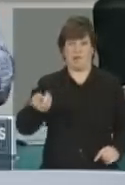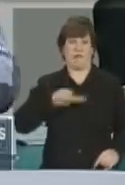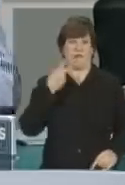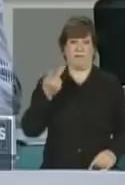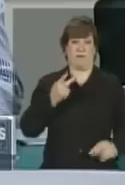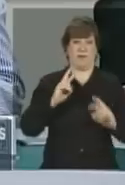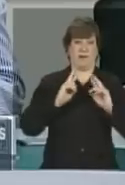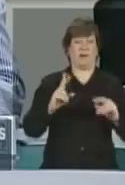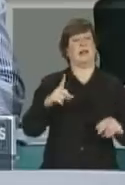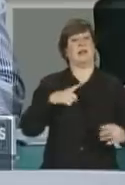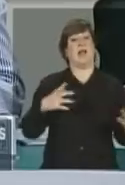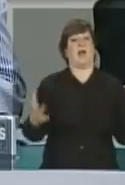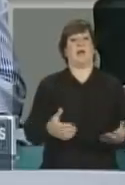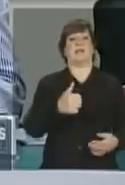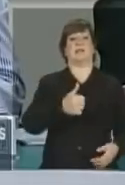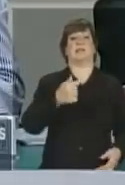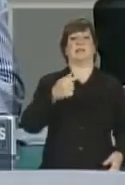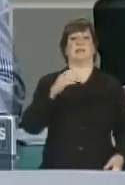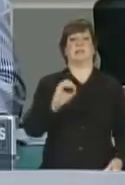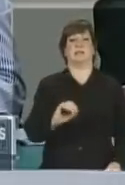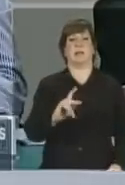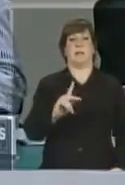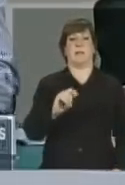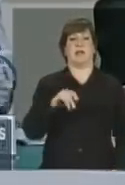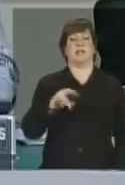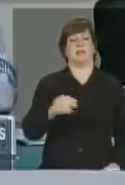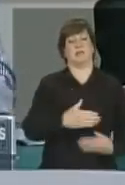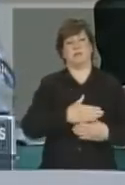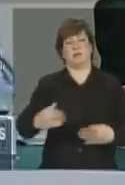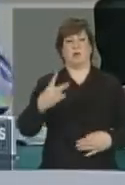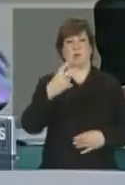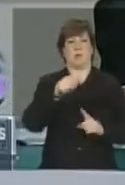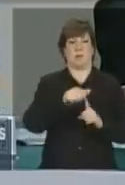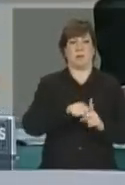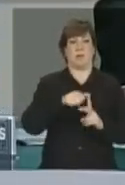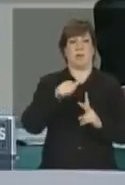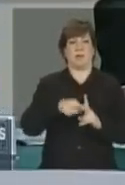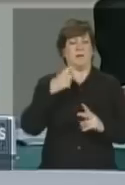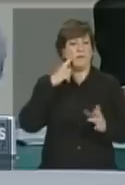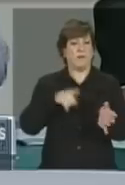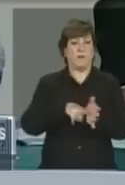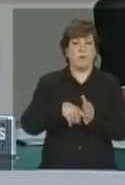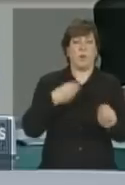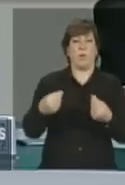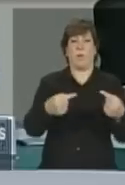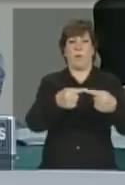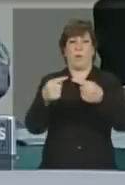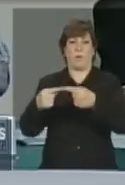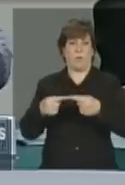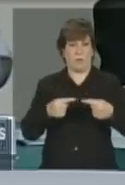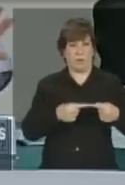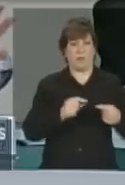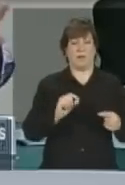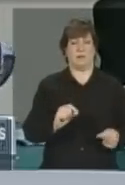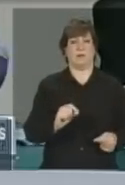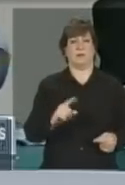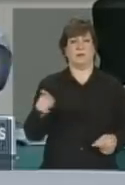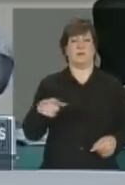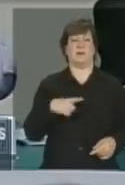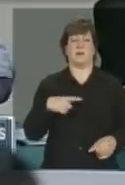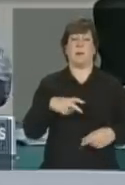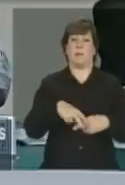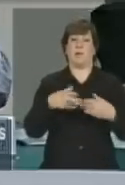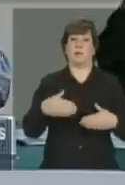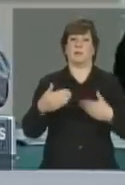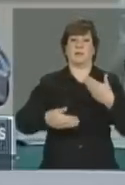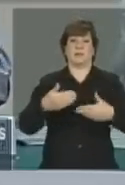tem 170 páginas para debater nos próximos 2 meses para buscar consenso com vistas à conferência. E esse é o processo das Nações Unidas. As pessoas que